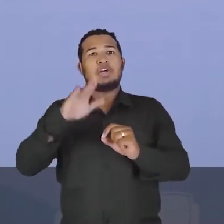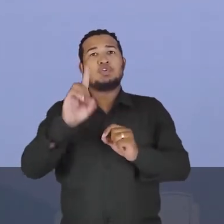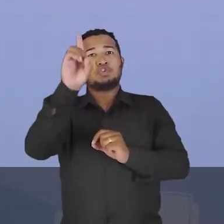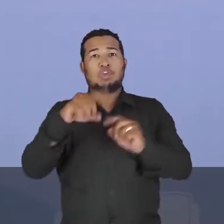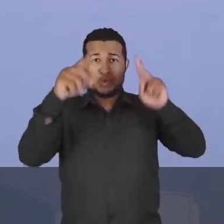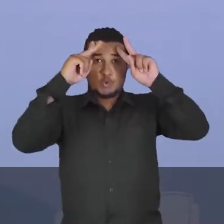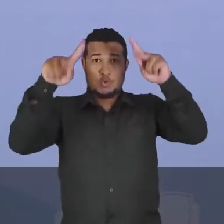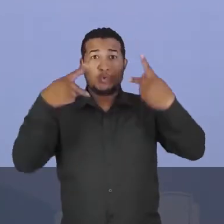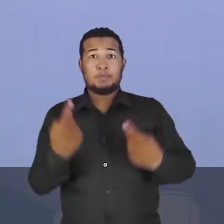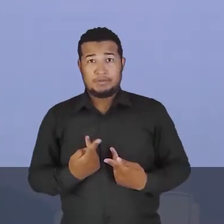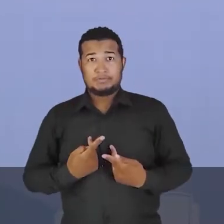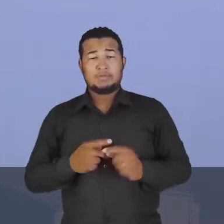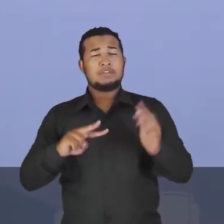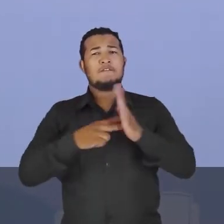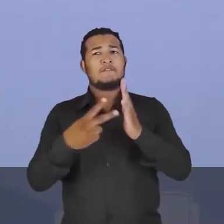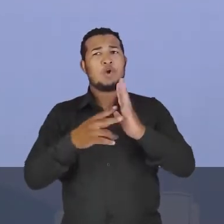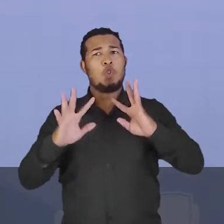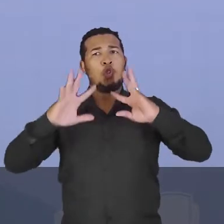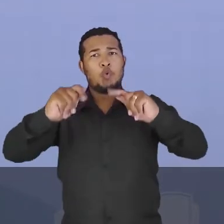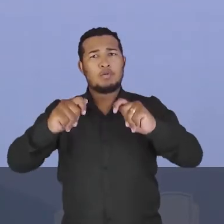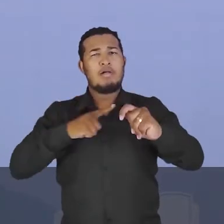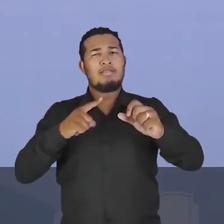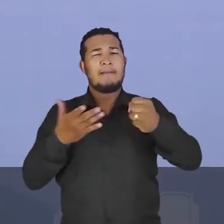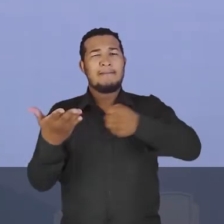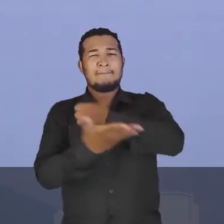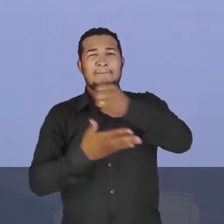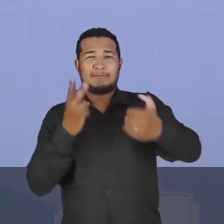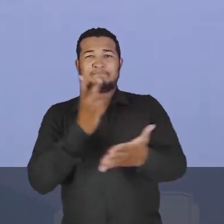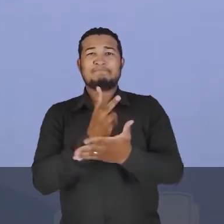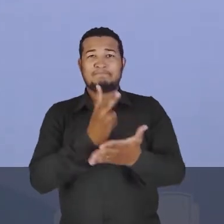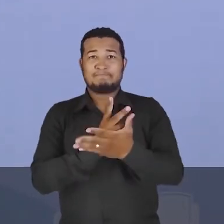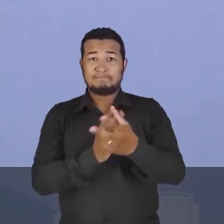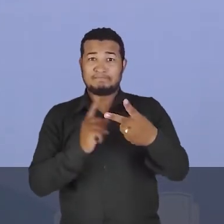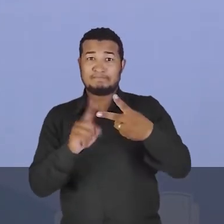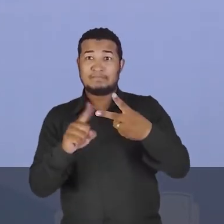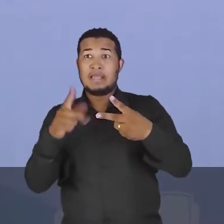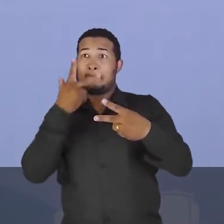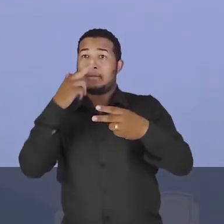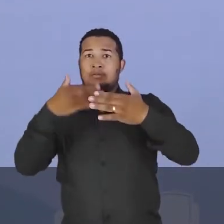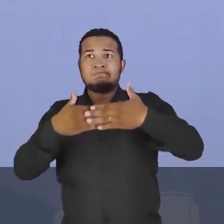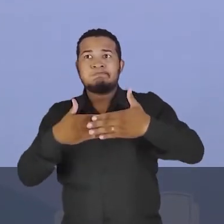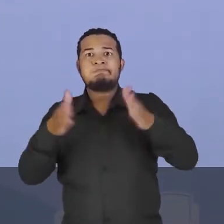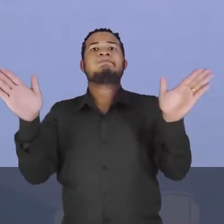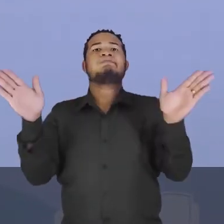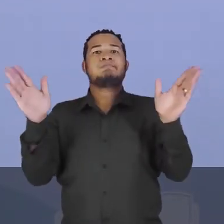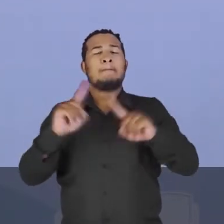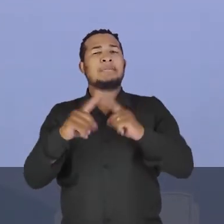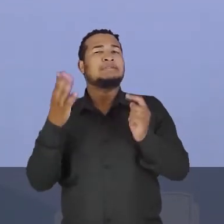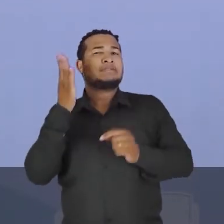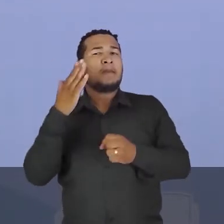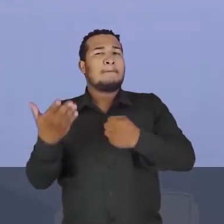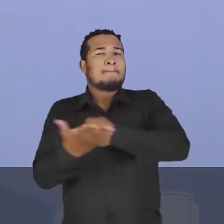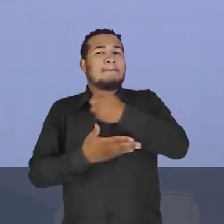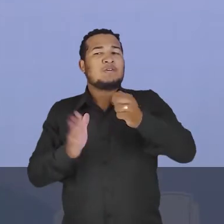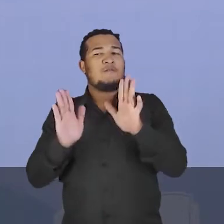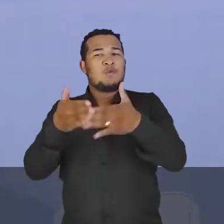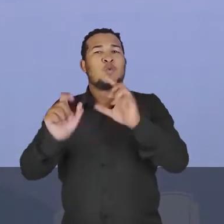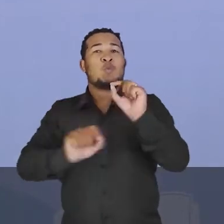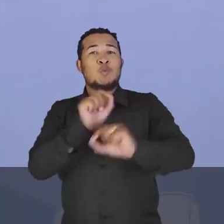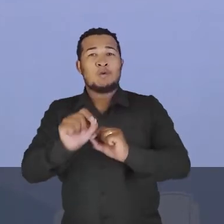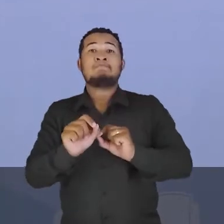Direitos Humanos. Todos eles têm a mesma base. Esse mais recente é mais abrangente, mas ele está justamente enfatizando